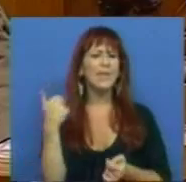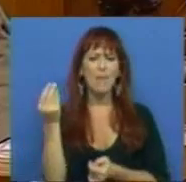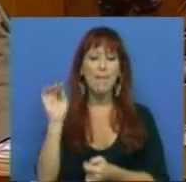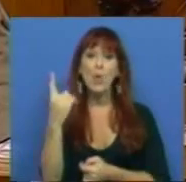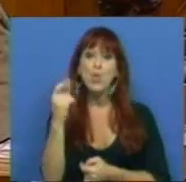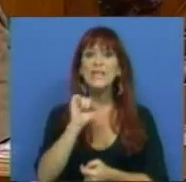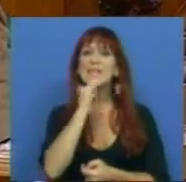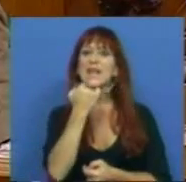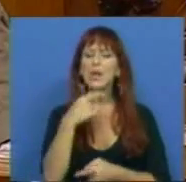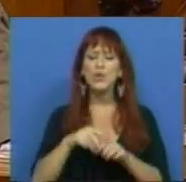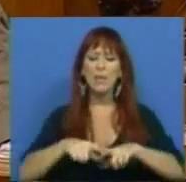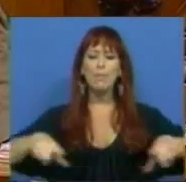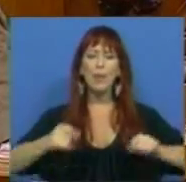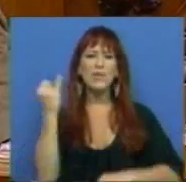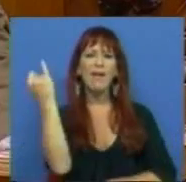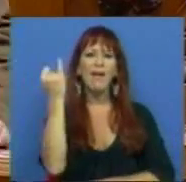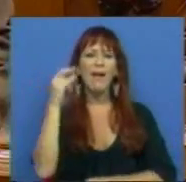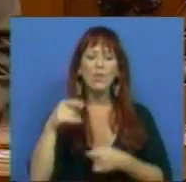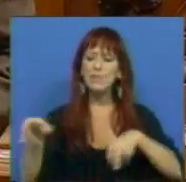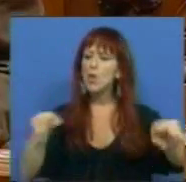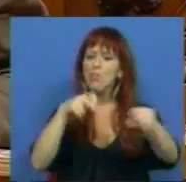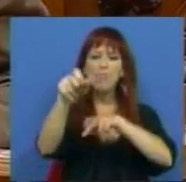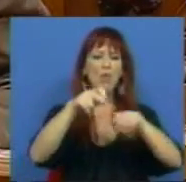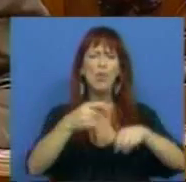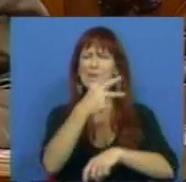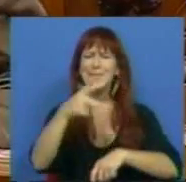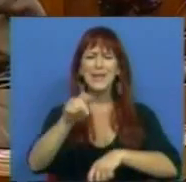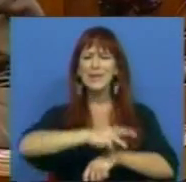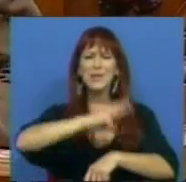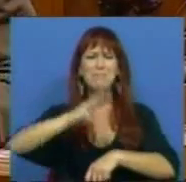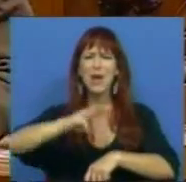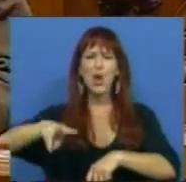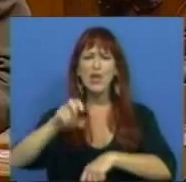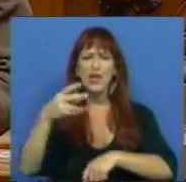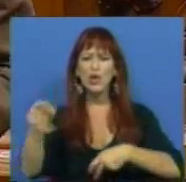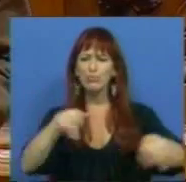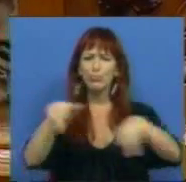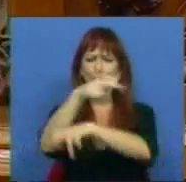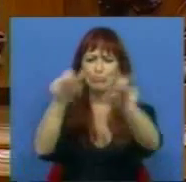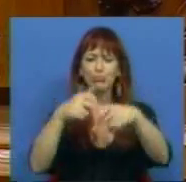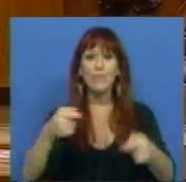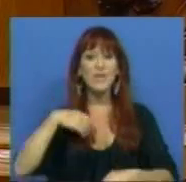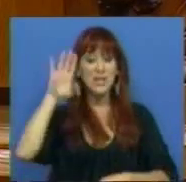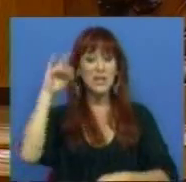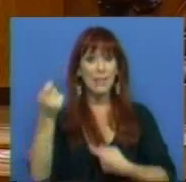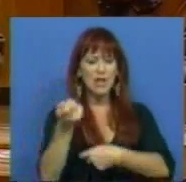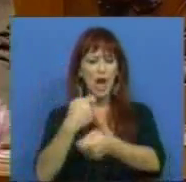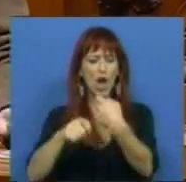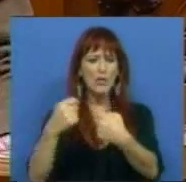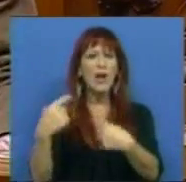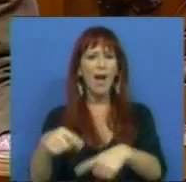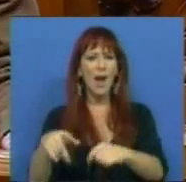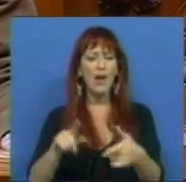banco secreto e um balcão virtual que movimentavam centenas de milhões de euros. Sabe-se que havia